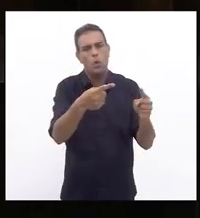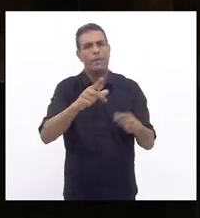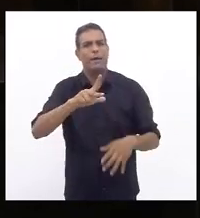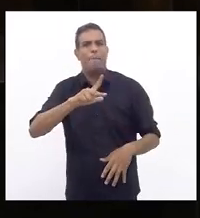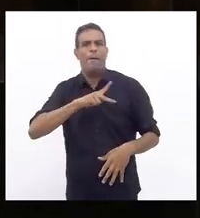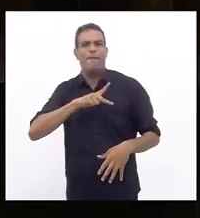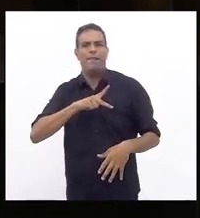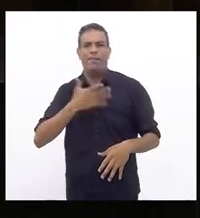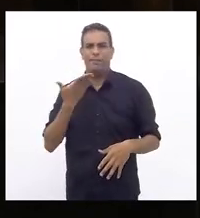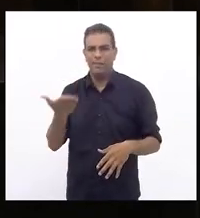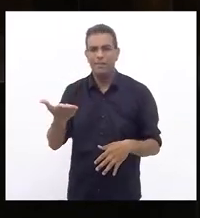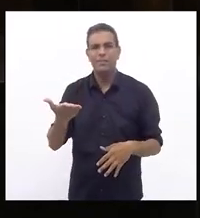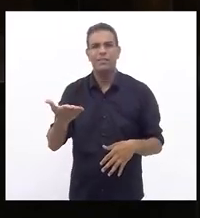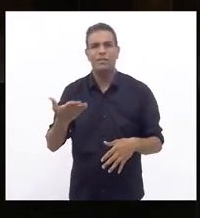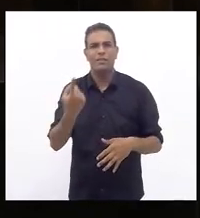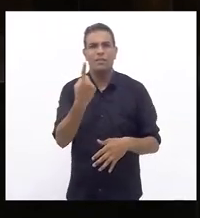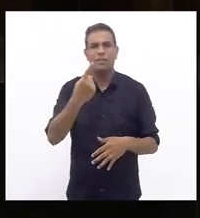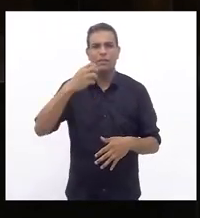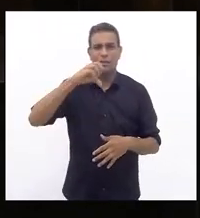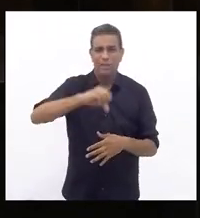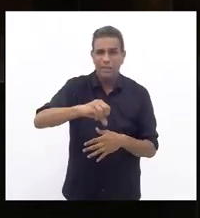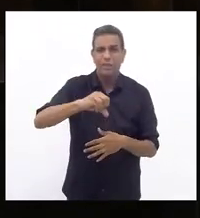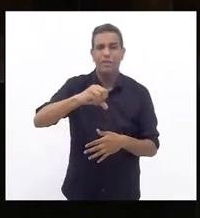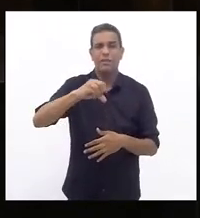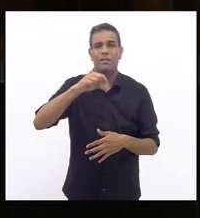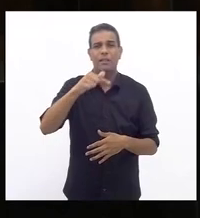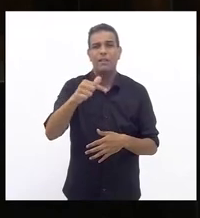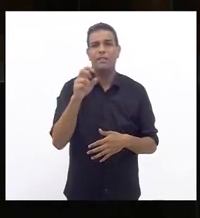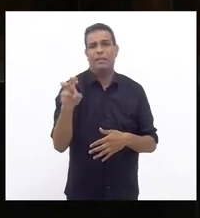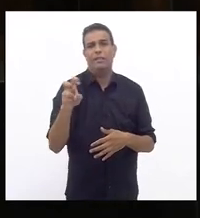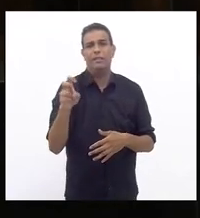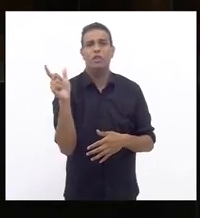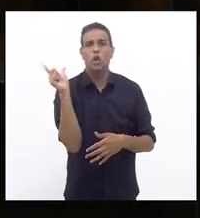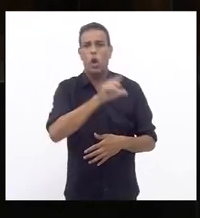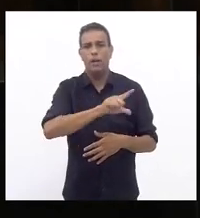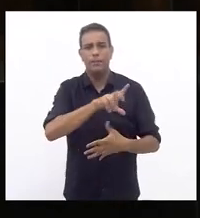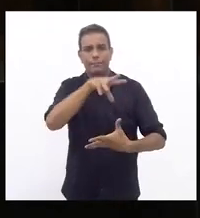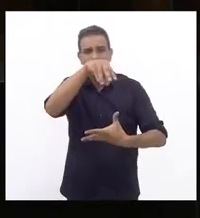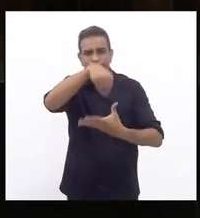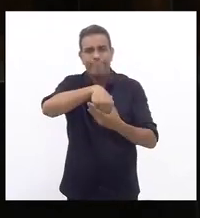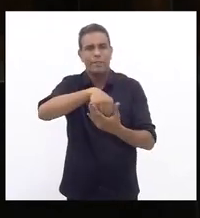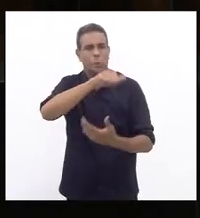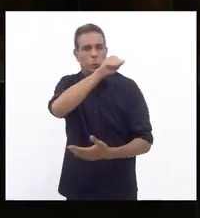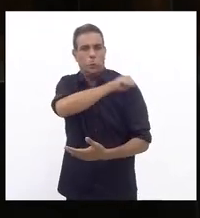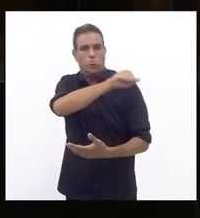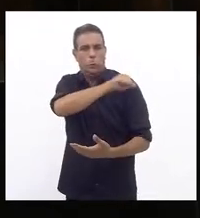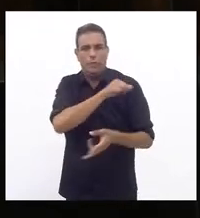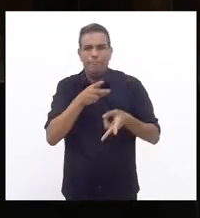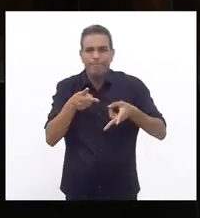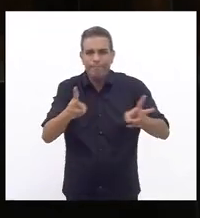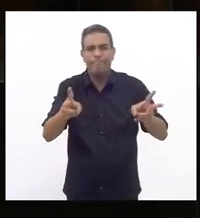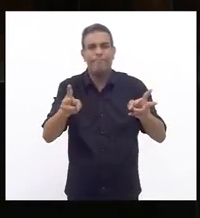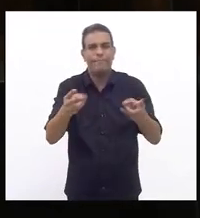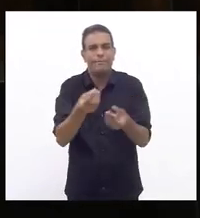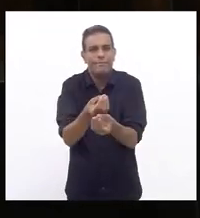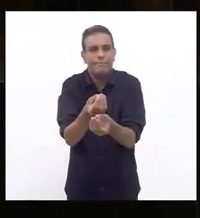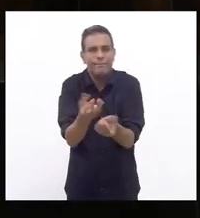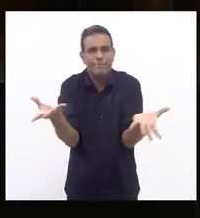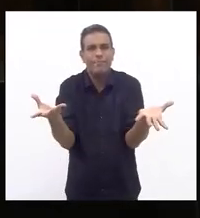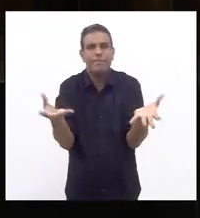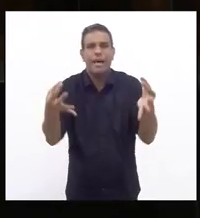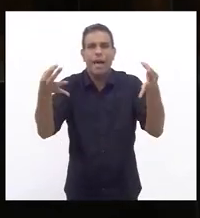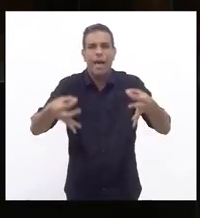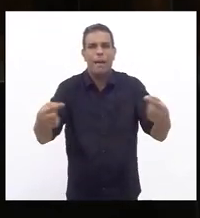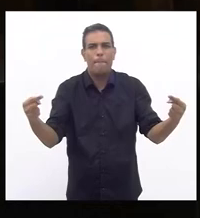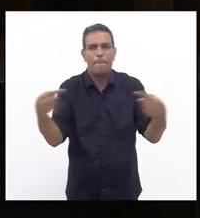da SEDAI, que desde 1975, com a sua fusão, deputado Eliomar Coelho, vinha prestando um serviço de